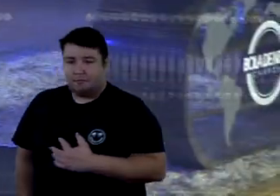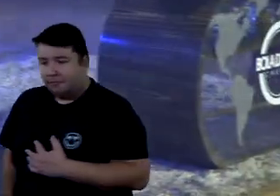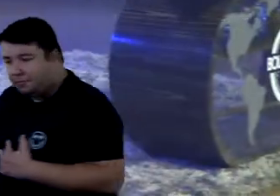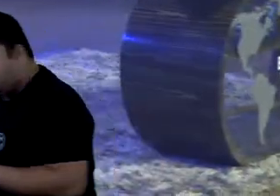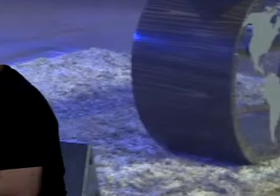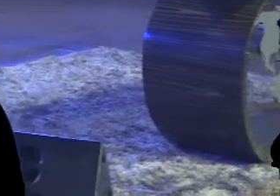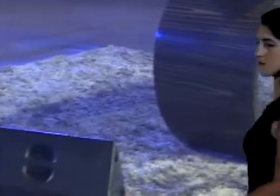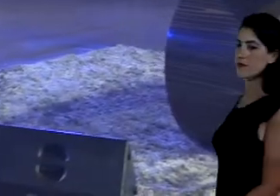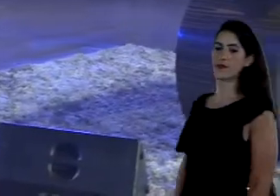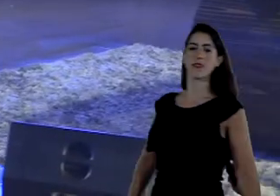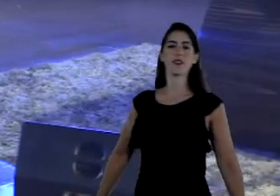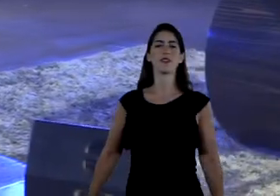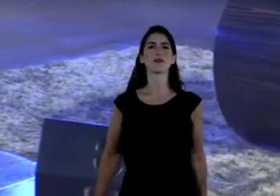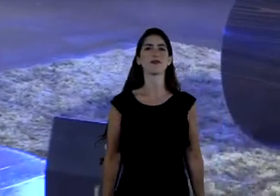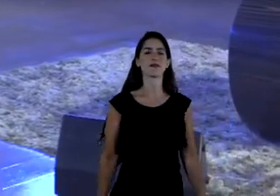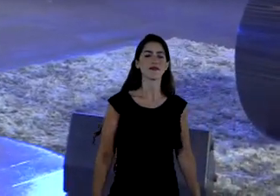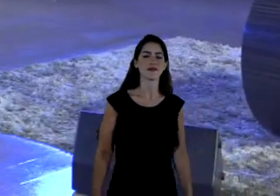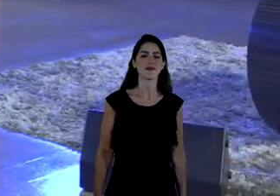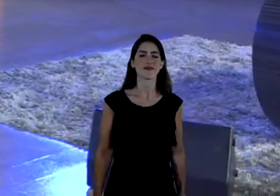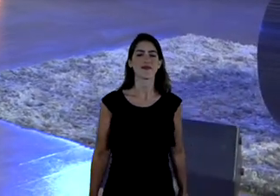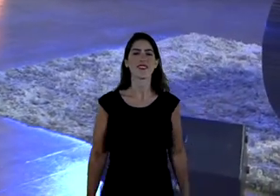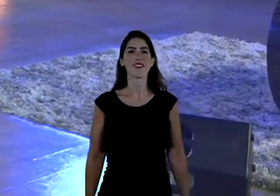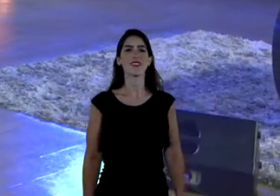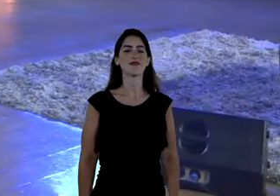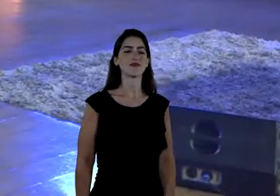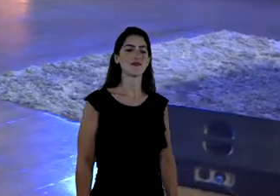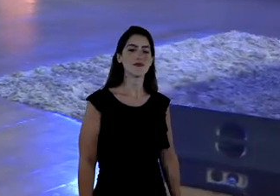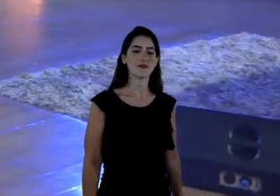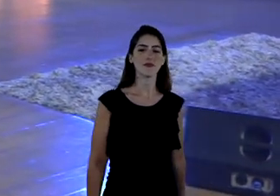Declaramos que tu és santo.